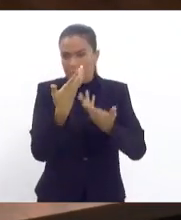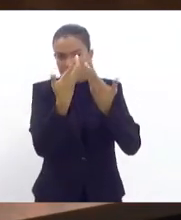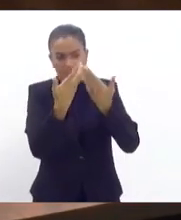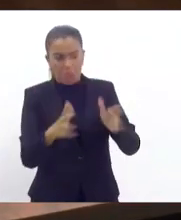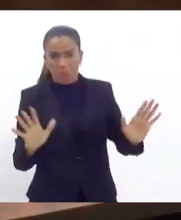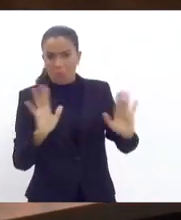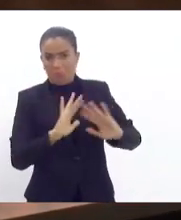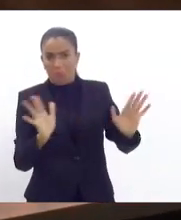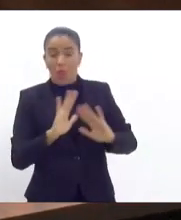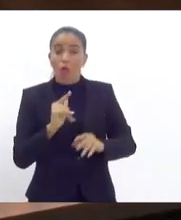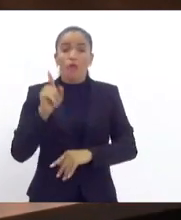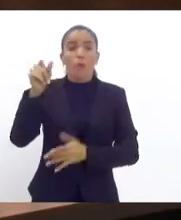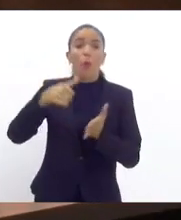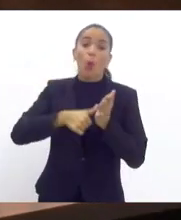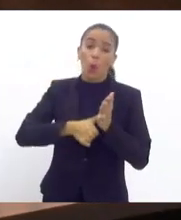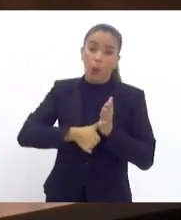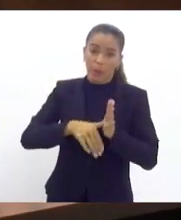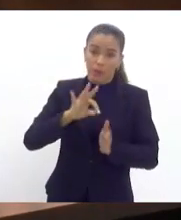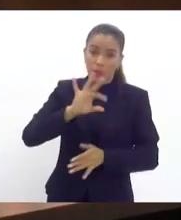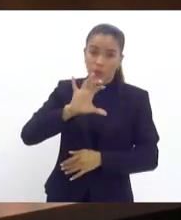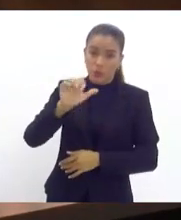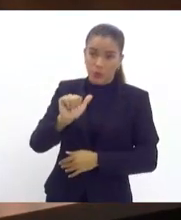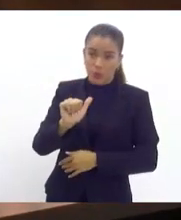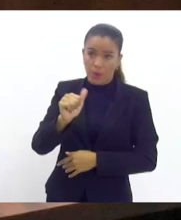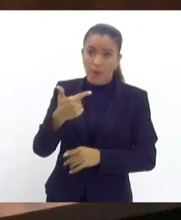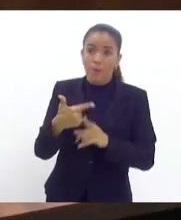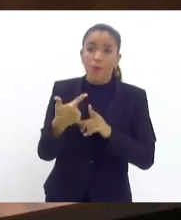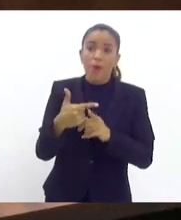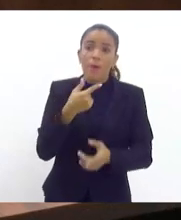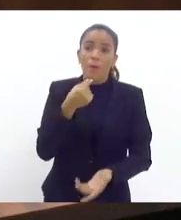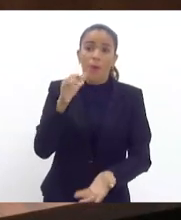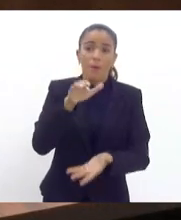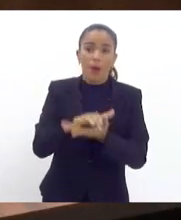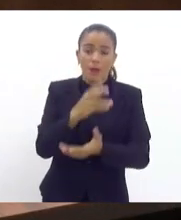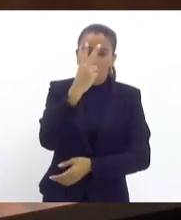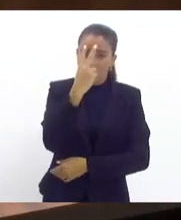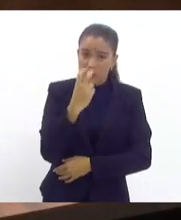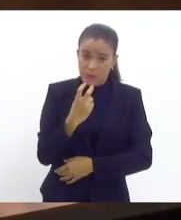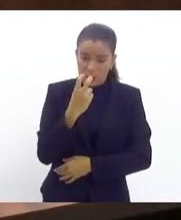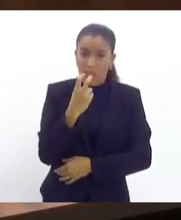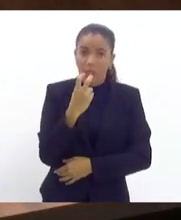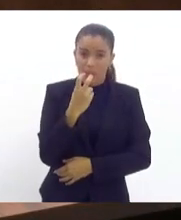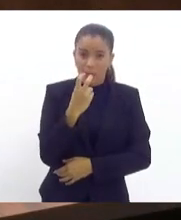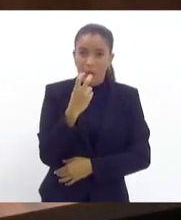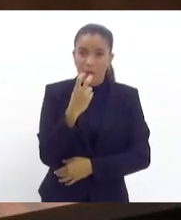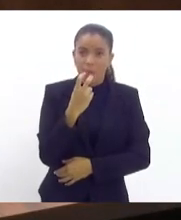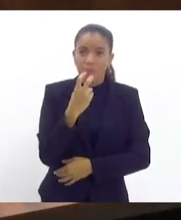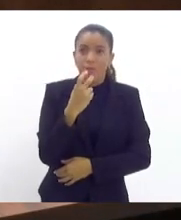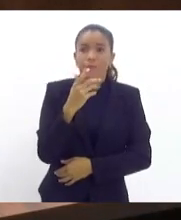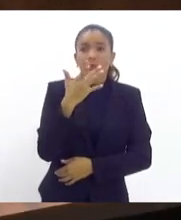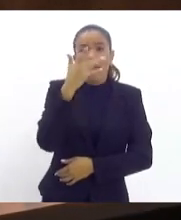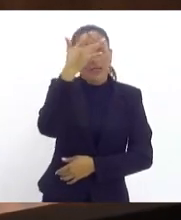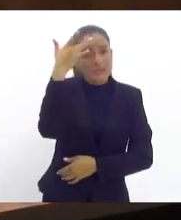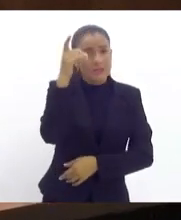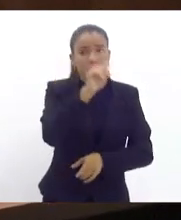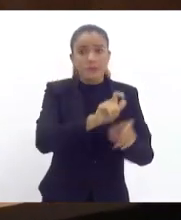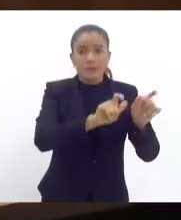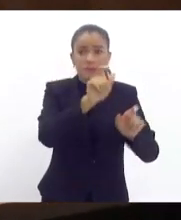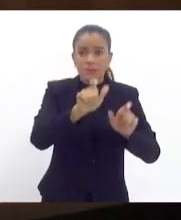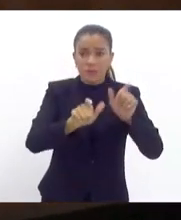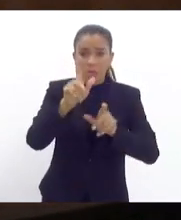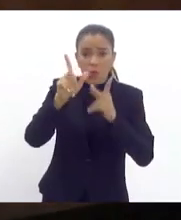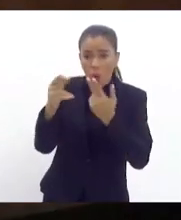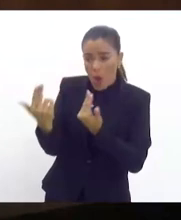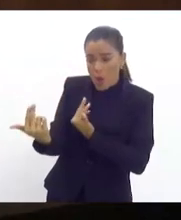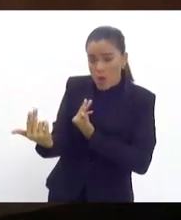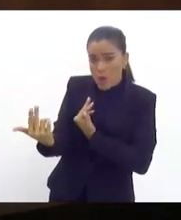tempo retornei para apanhar porque ele tá sem visão outra coisa é as pessoas como